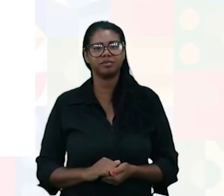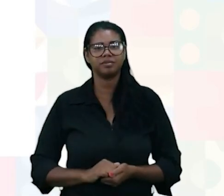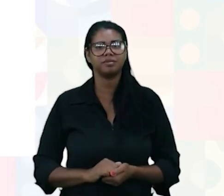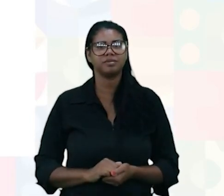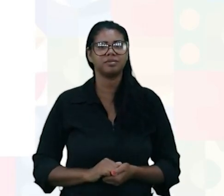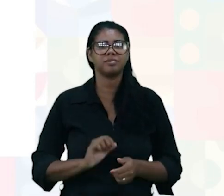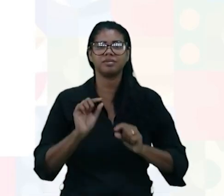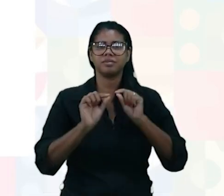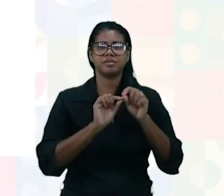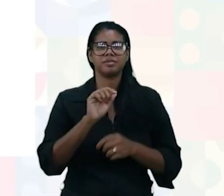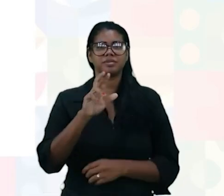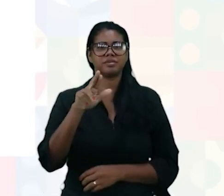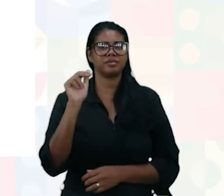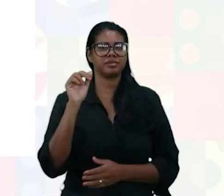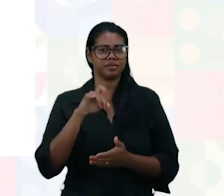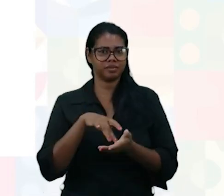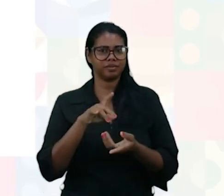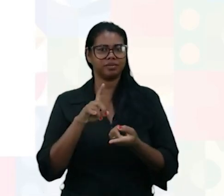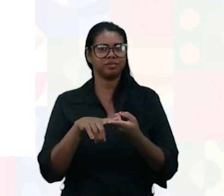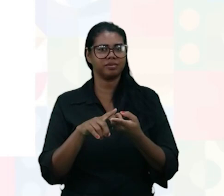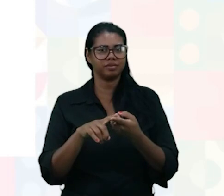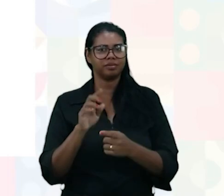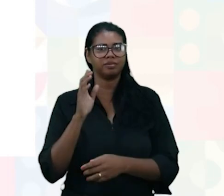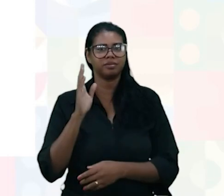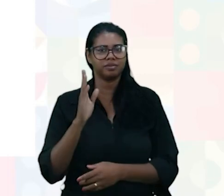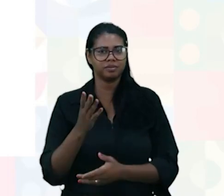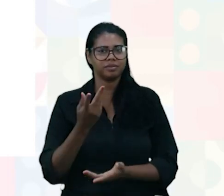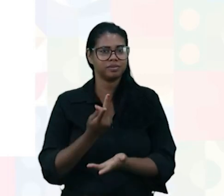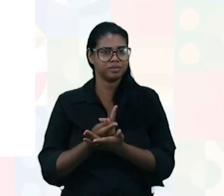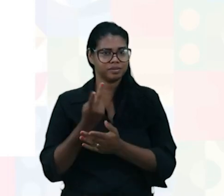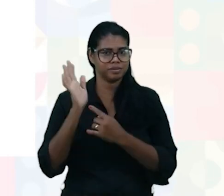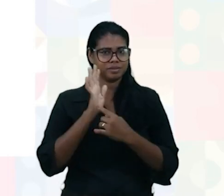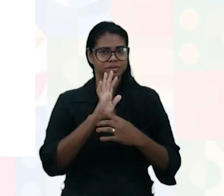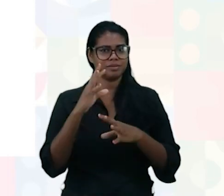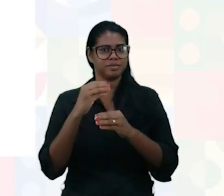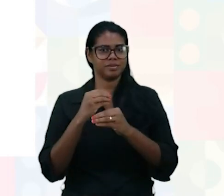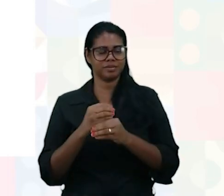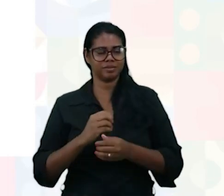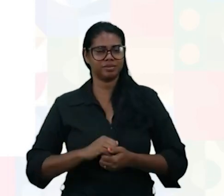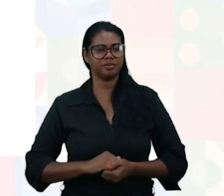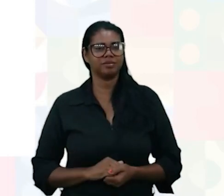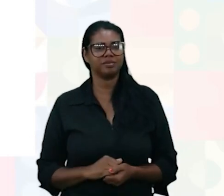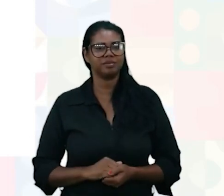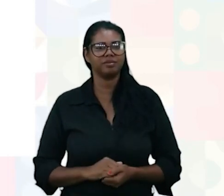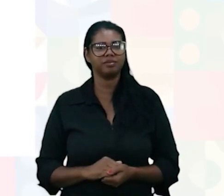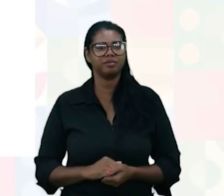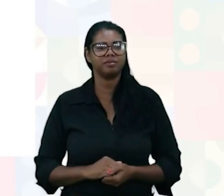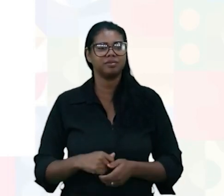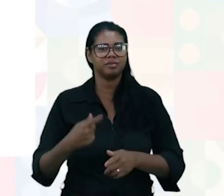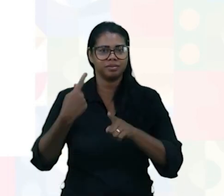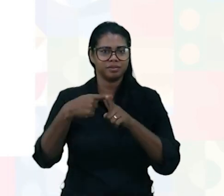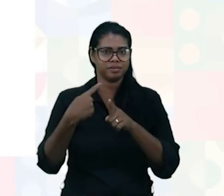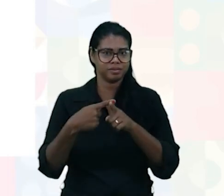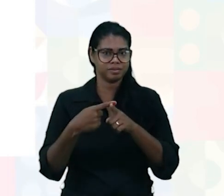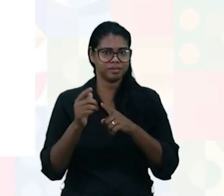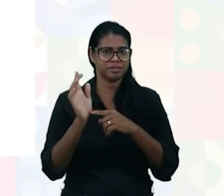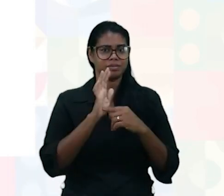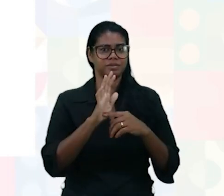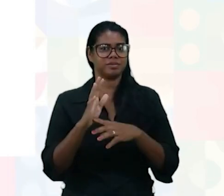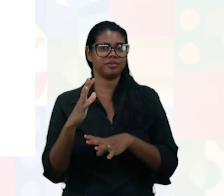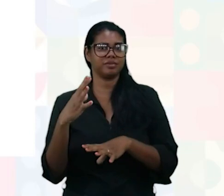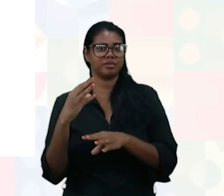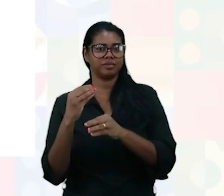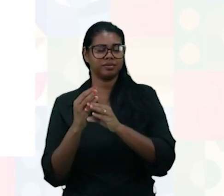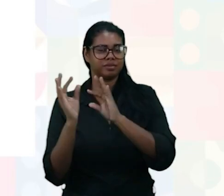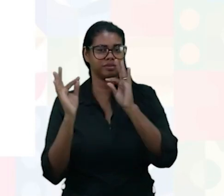que pega ônibus já correu, deu uma carreirinha atrás de um ônibus, né? Porque muitas vezes, em alguns lugares, a gente decora